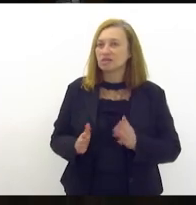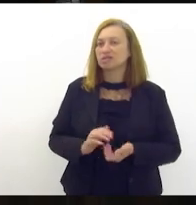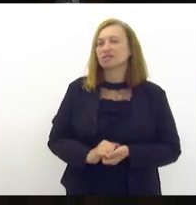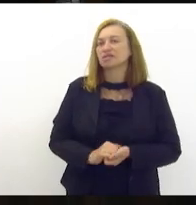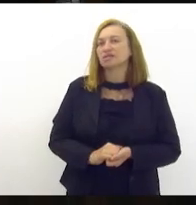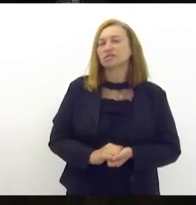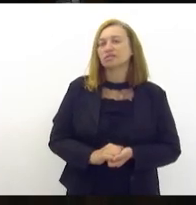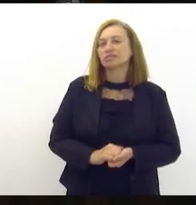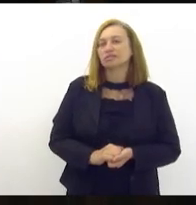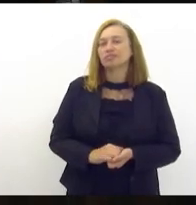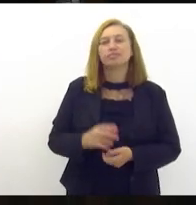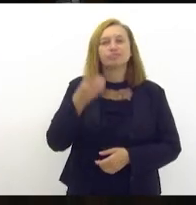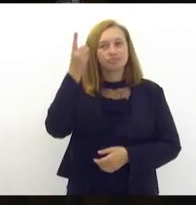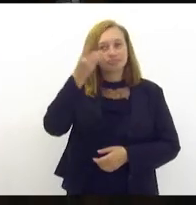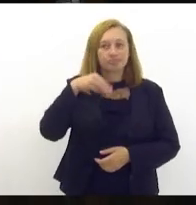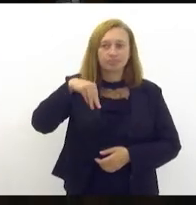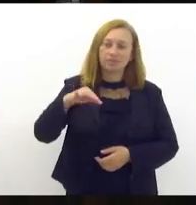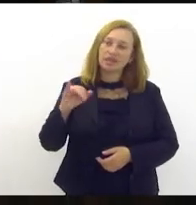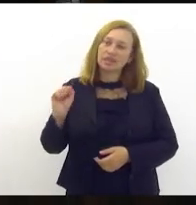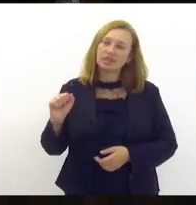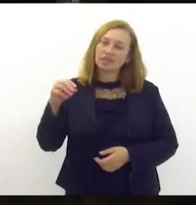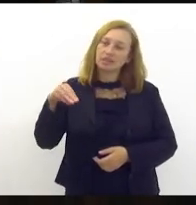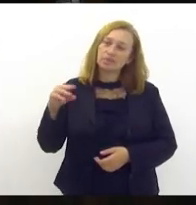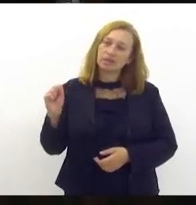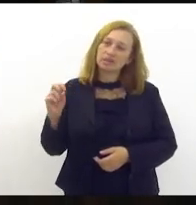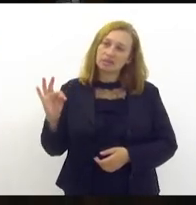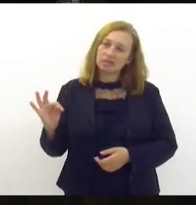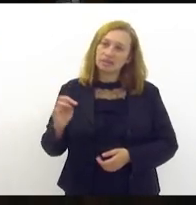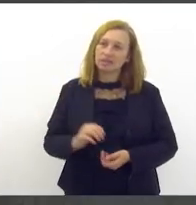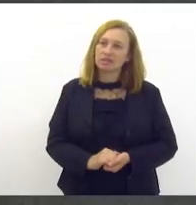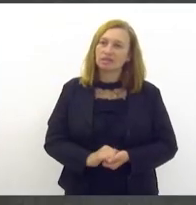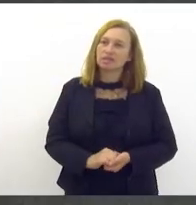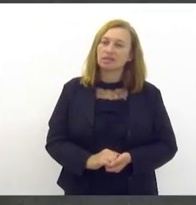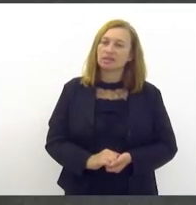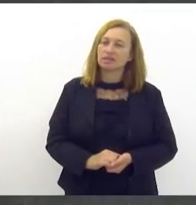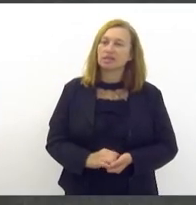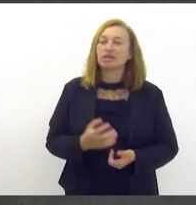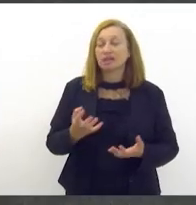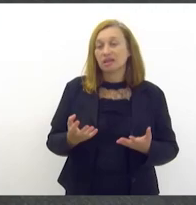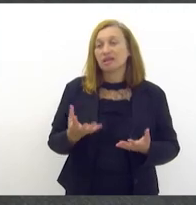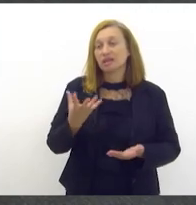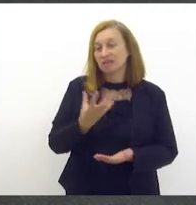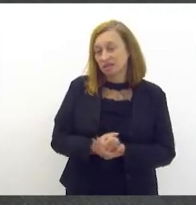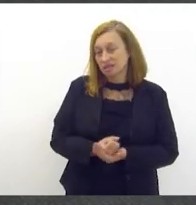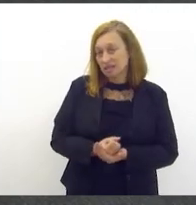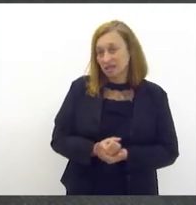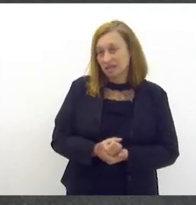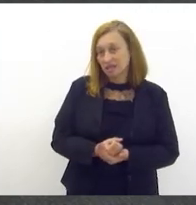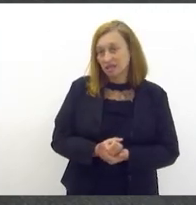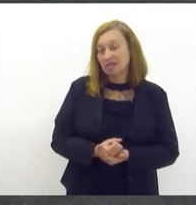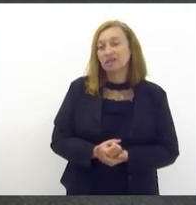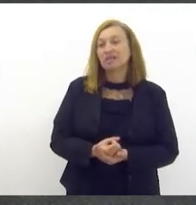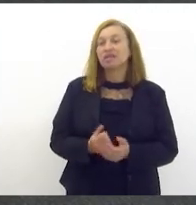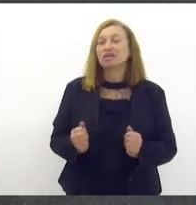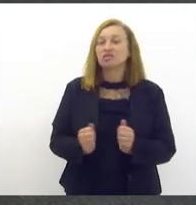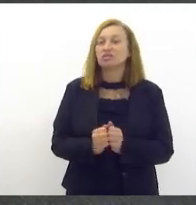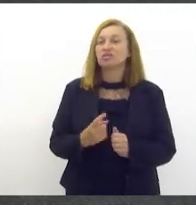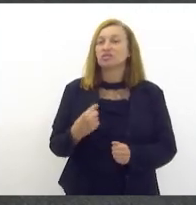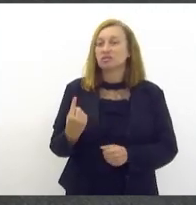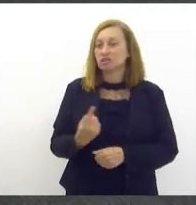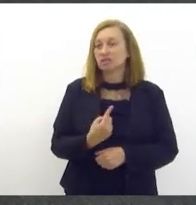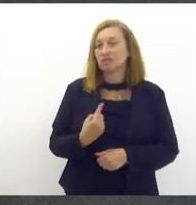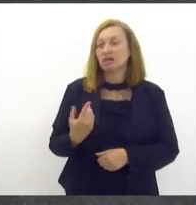ordem, nossa nobre deputada Marina, do MST. Presidente, quero registrar que está aqui entre nós